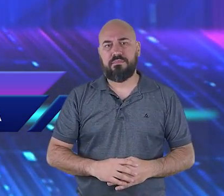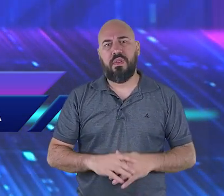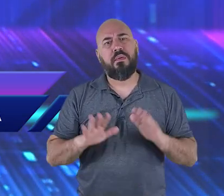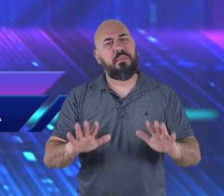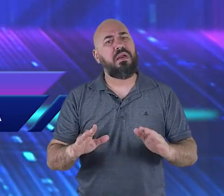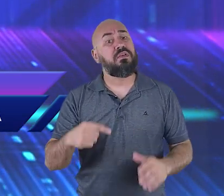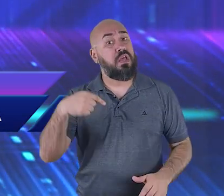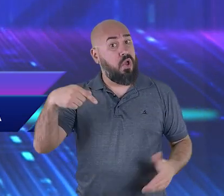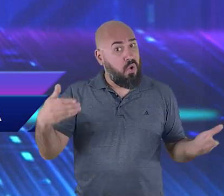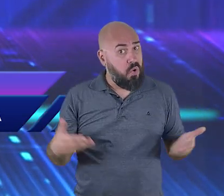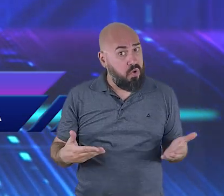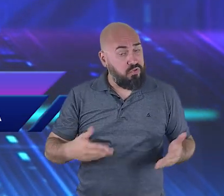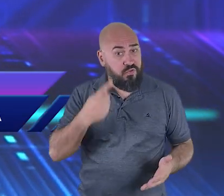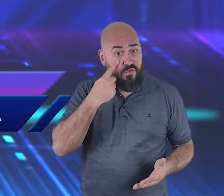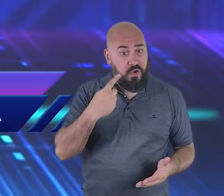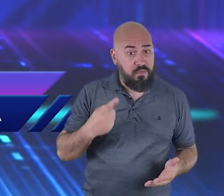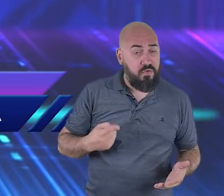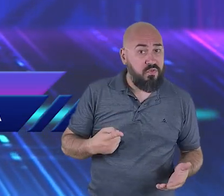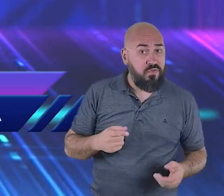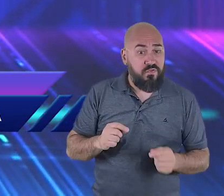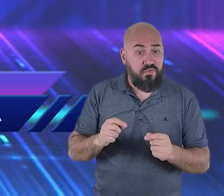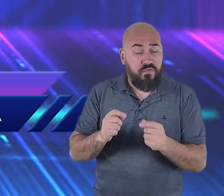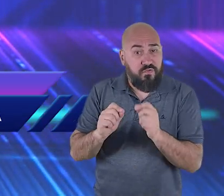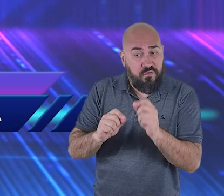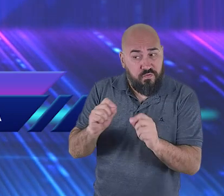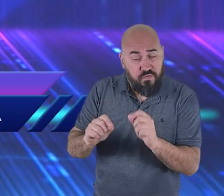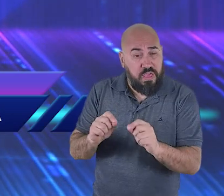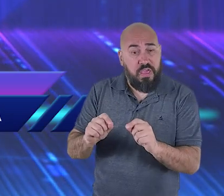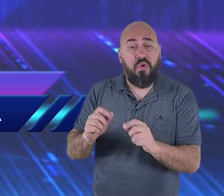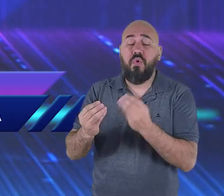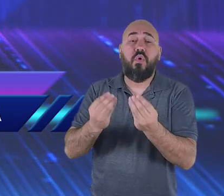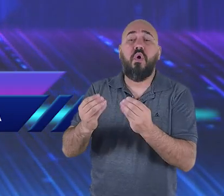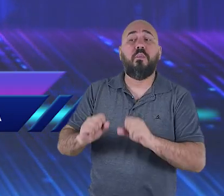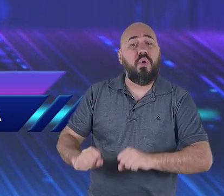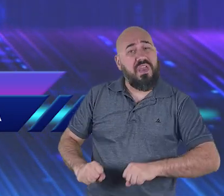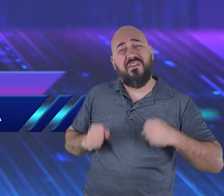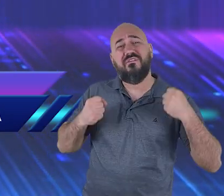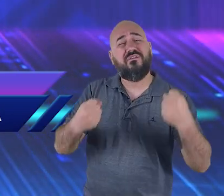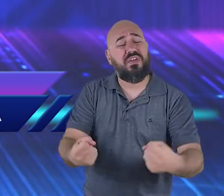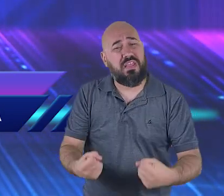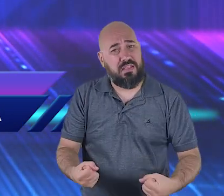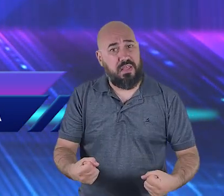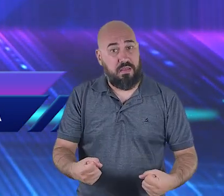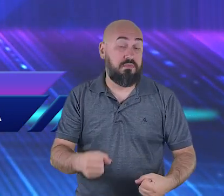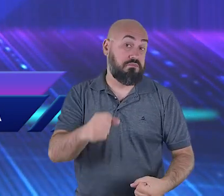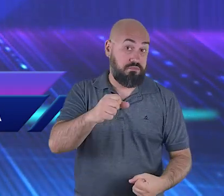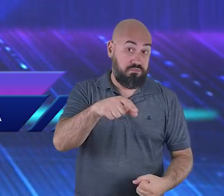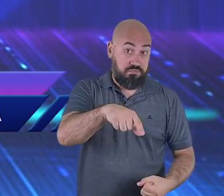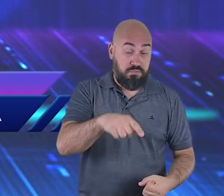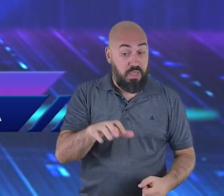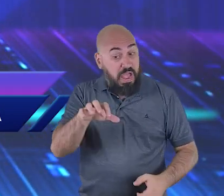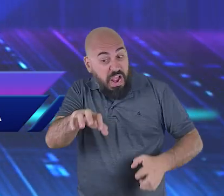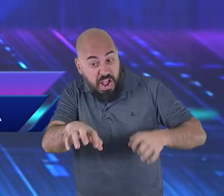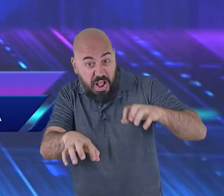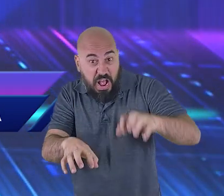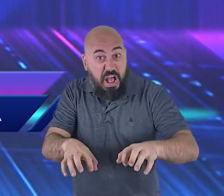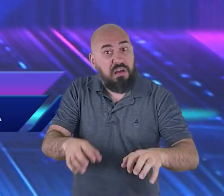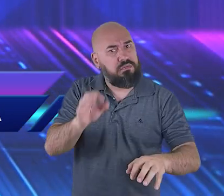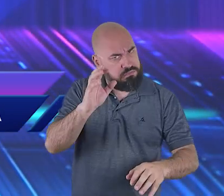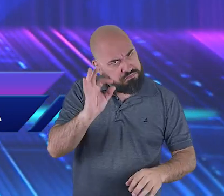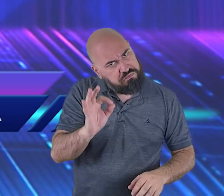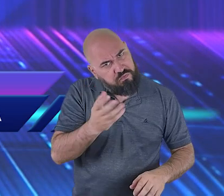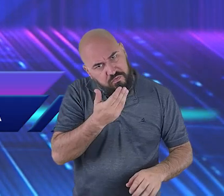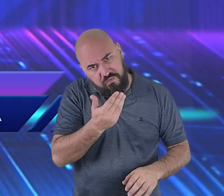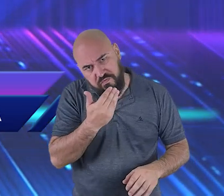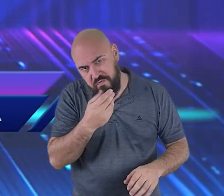enfrentá-lo. Besta que sobe do mar e besta que sobe da terra, nós também vamos tratar aqui no Arena do Futuro e